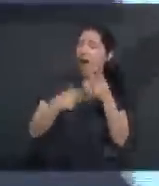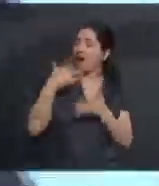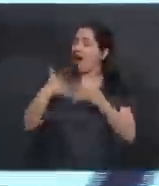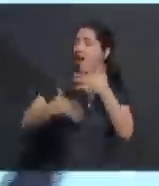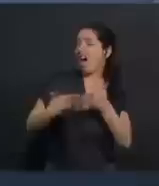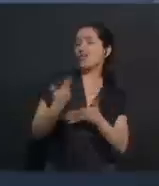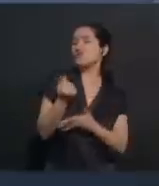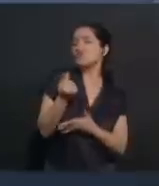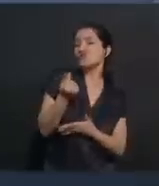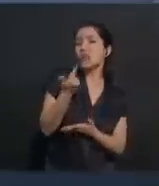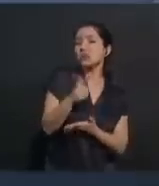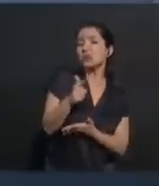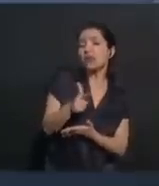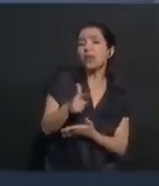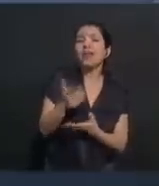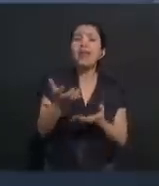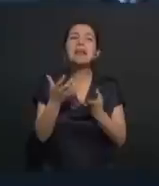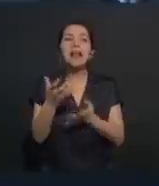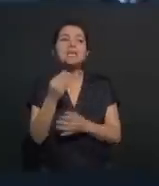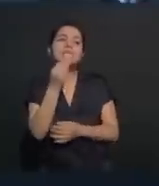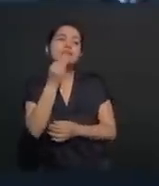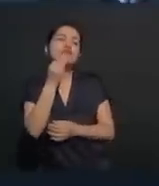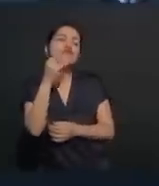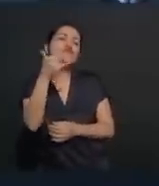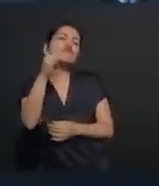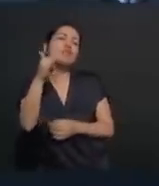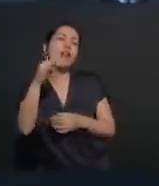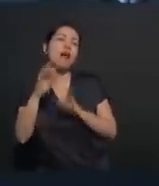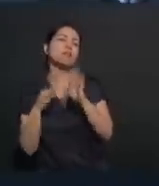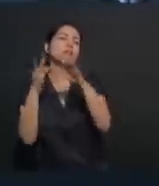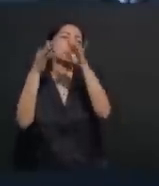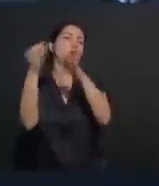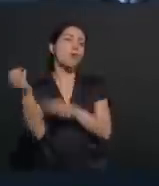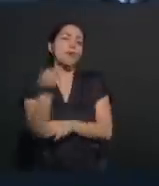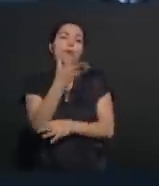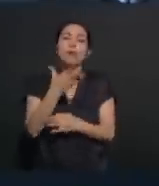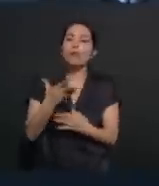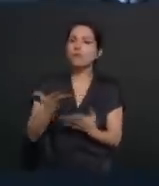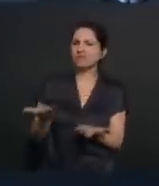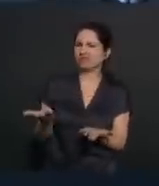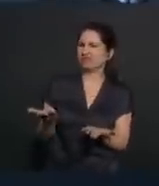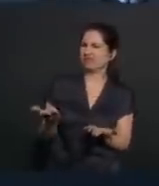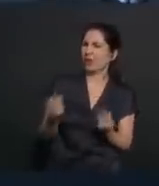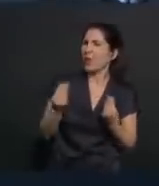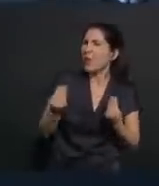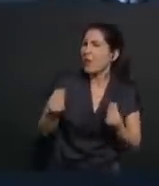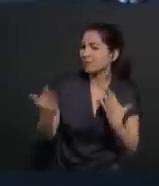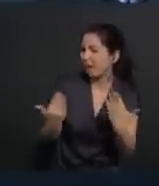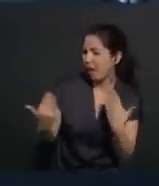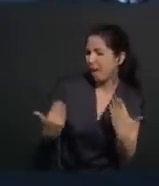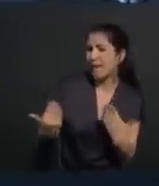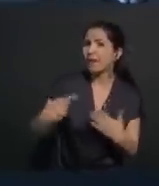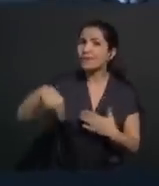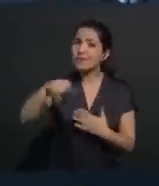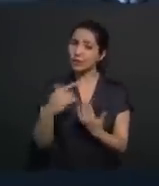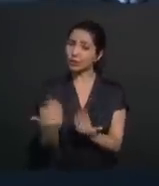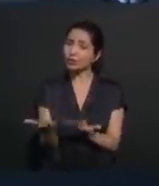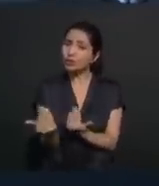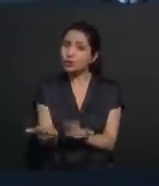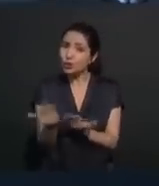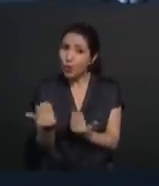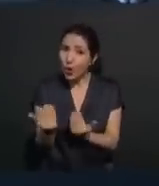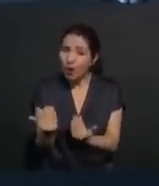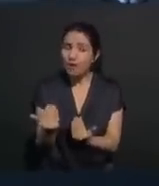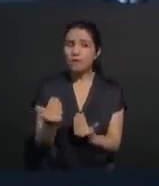dinheiro para comprar um celular melhor, sem dinheiro para... Véio, se você é jovem, firma o